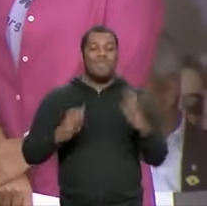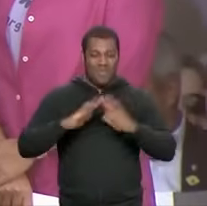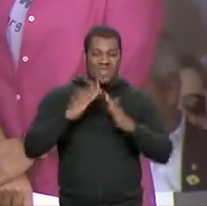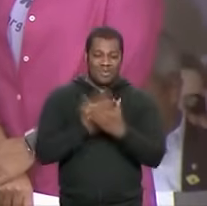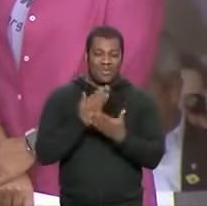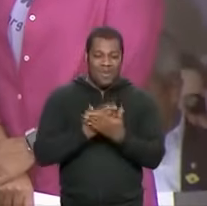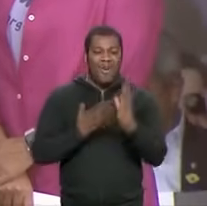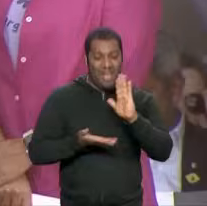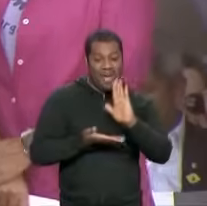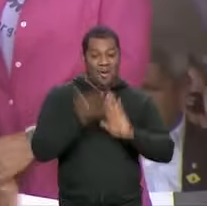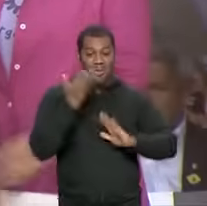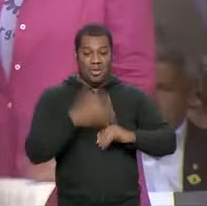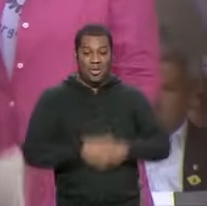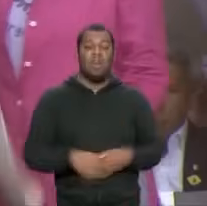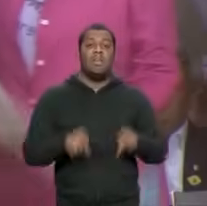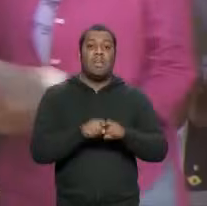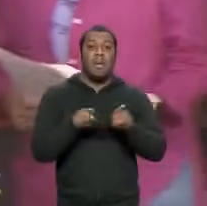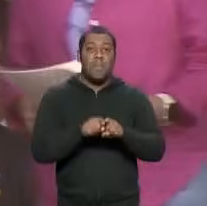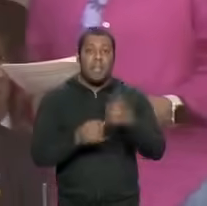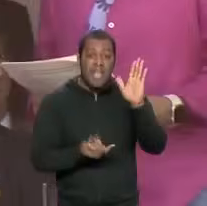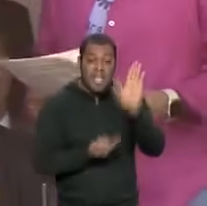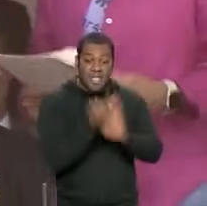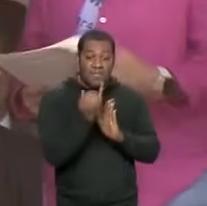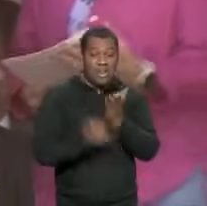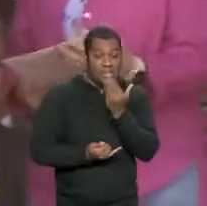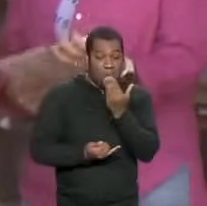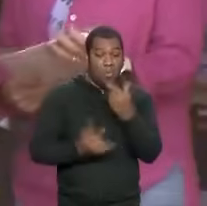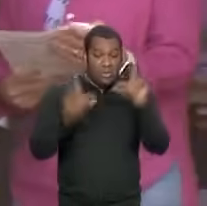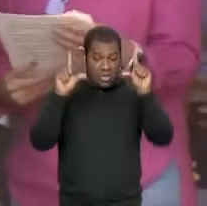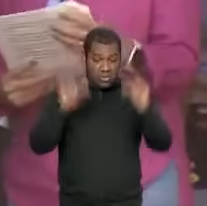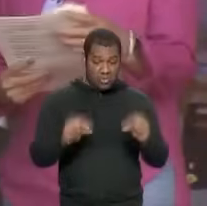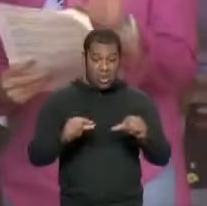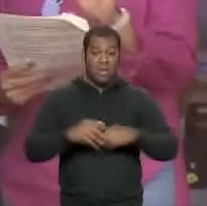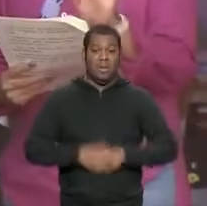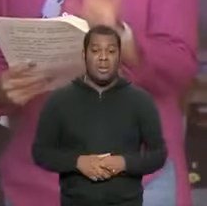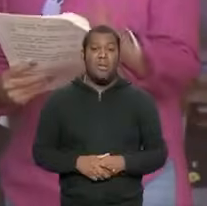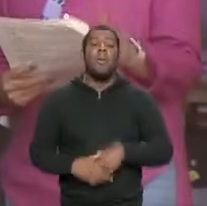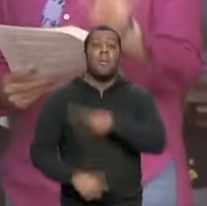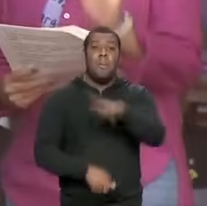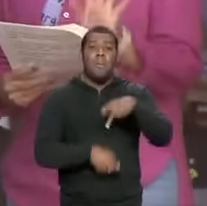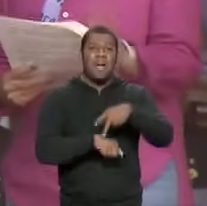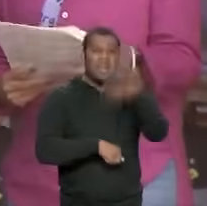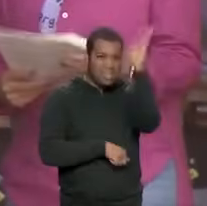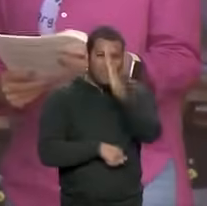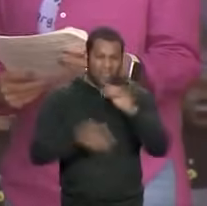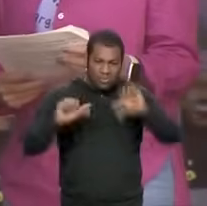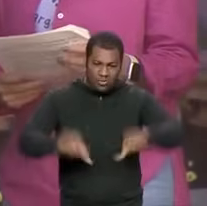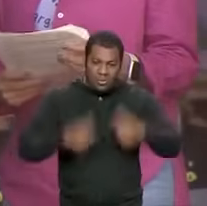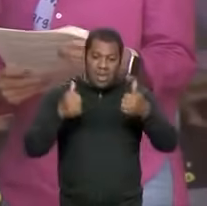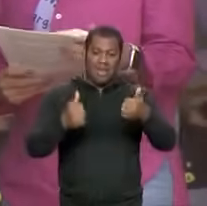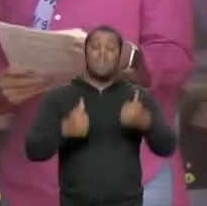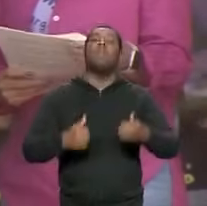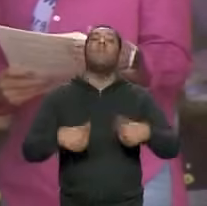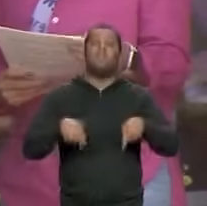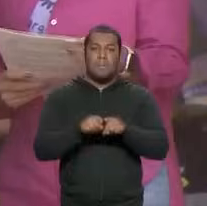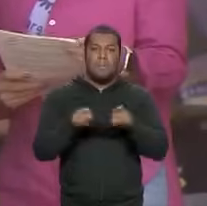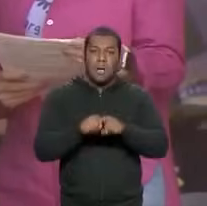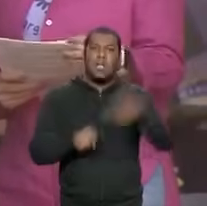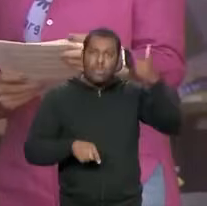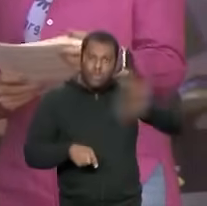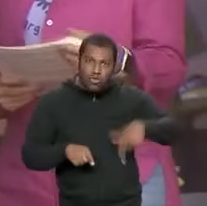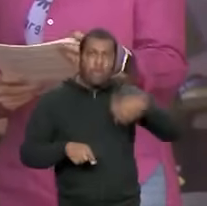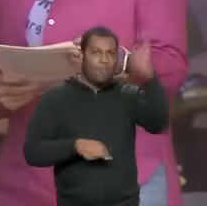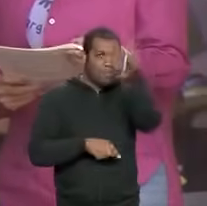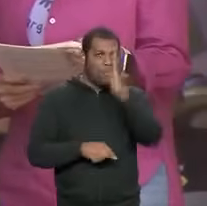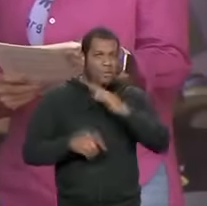alimentos está caindo o desemprego também cai o Brasil já está melhor e vai melhorar ainda mais a